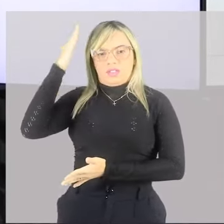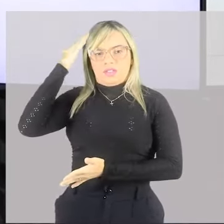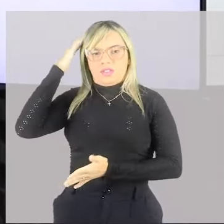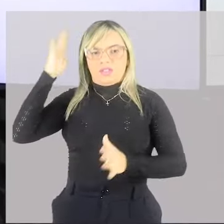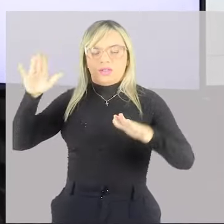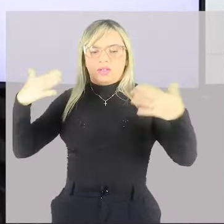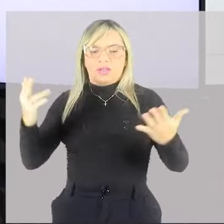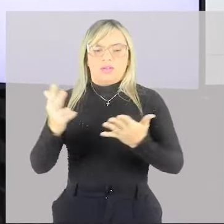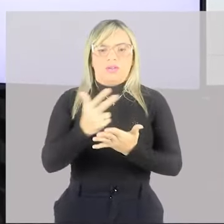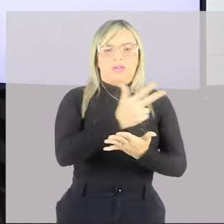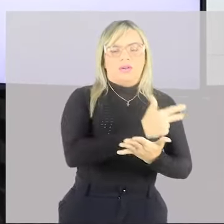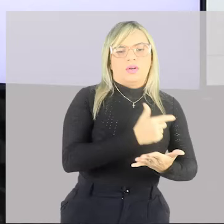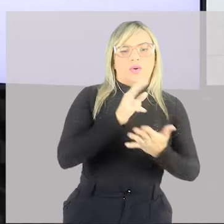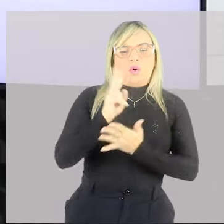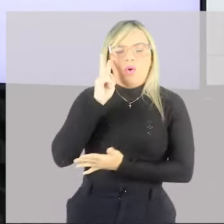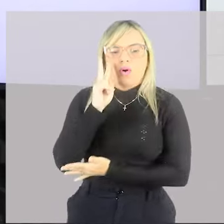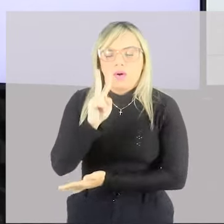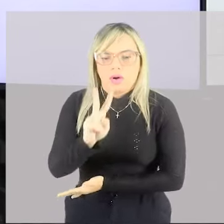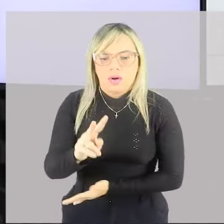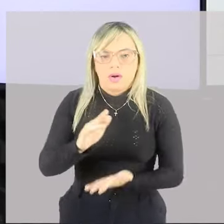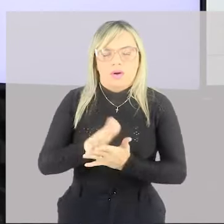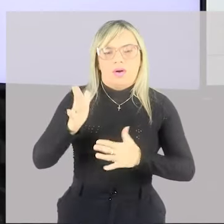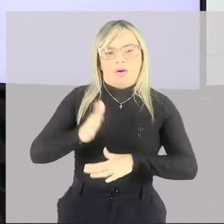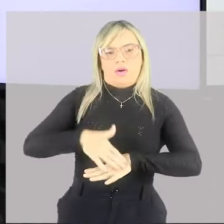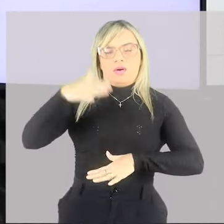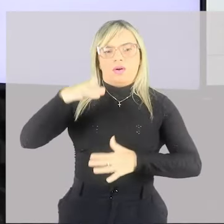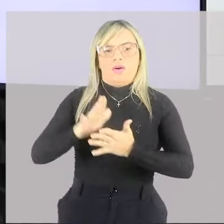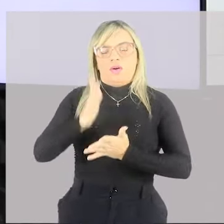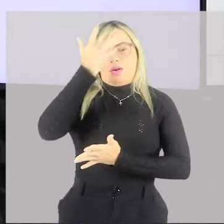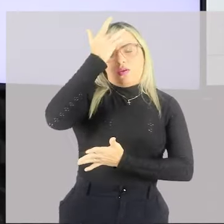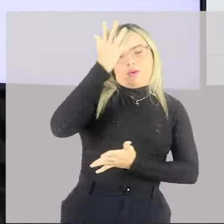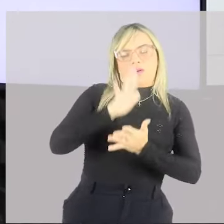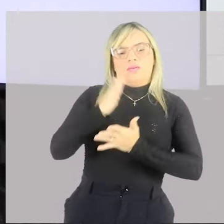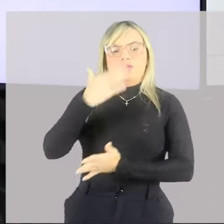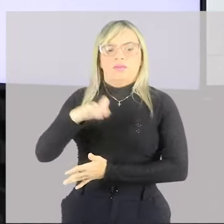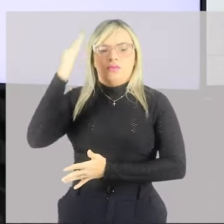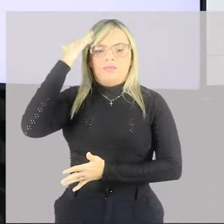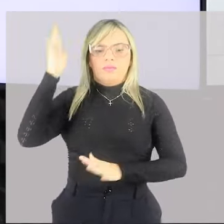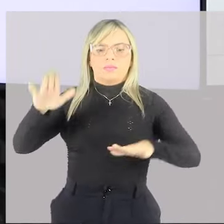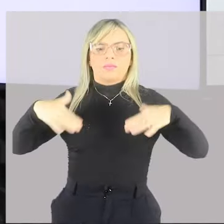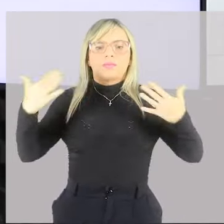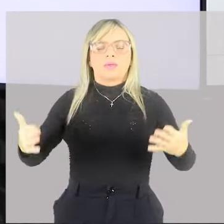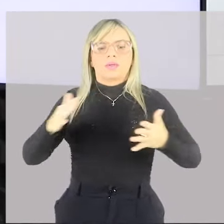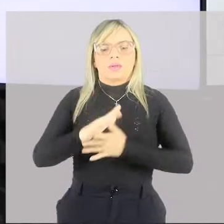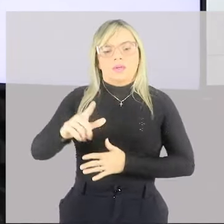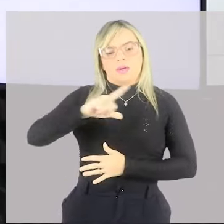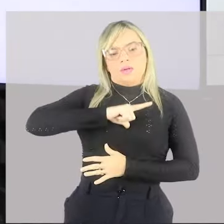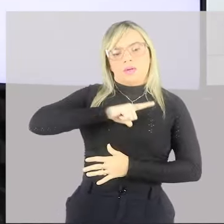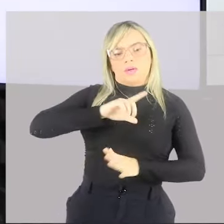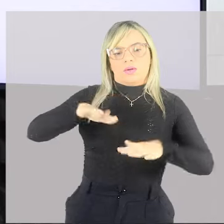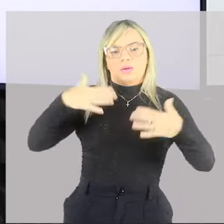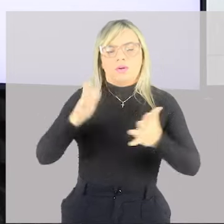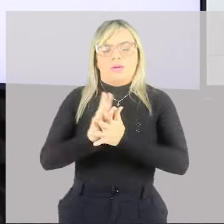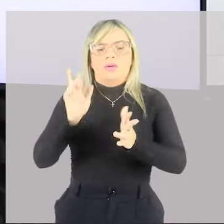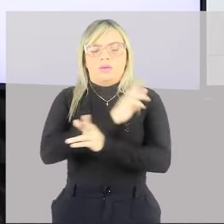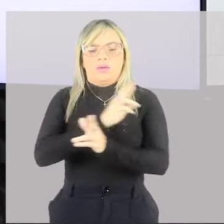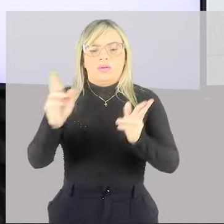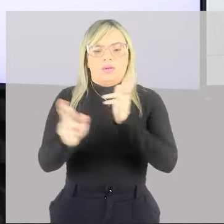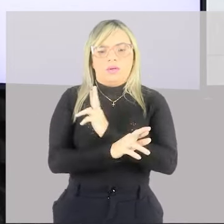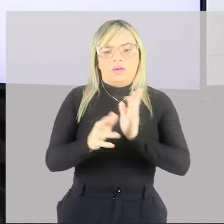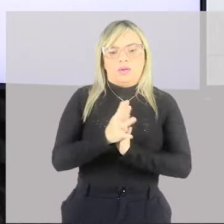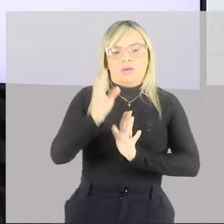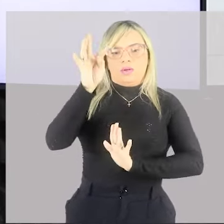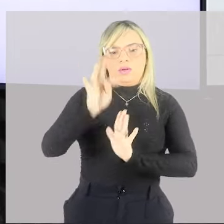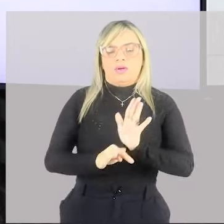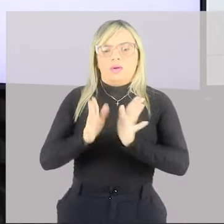quê Porque desenhando o visual é mais fácil de entender então o que que a gente tem de acordo com o texto